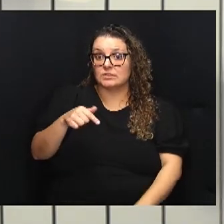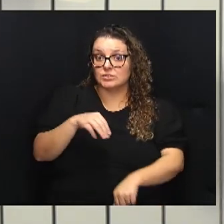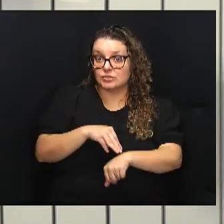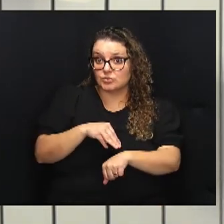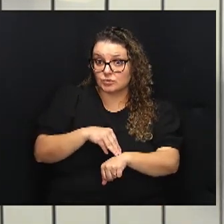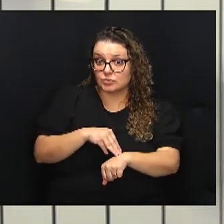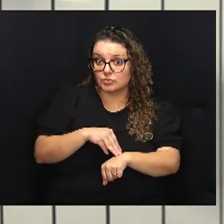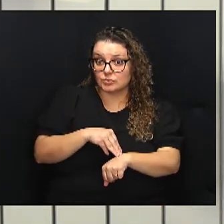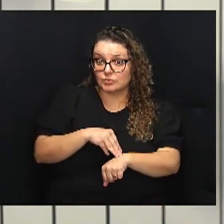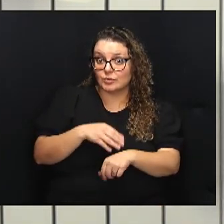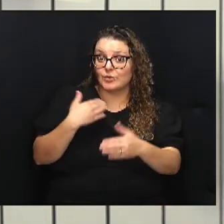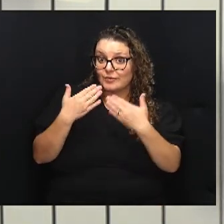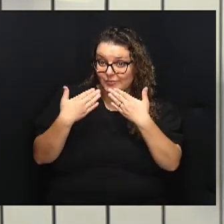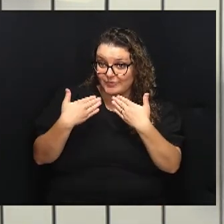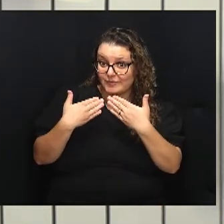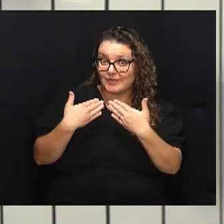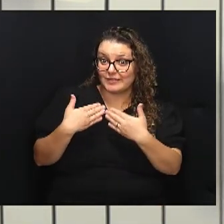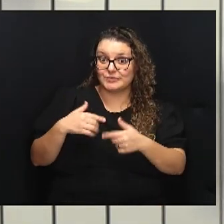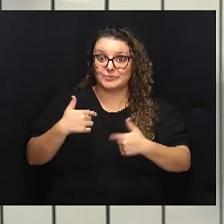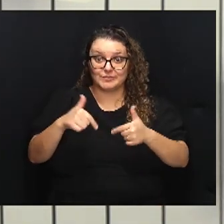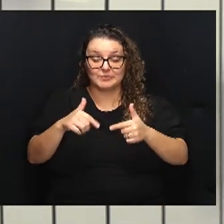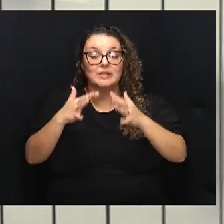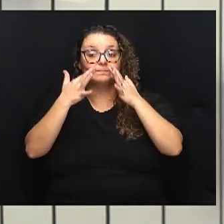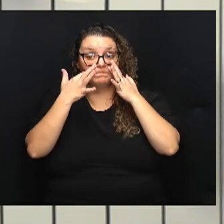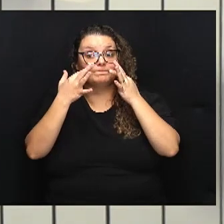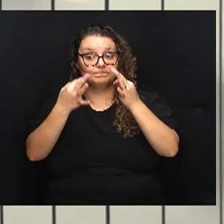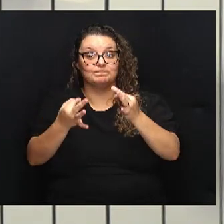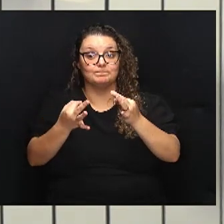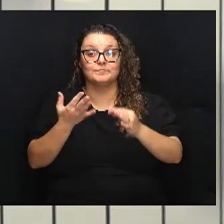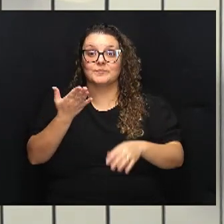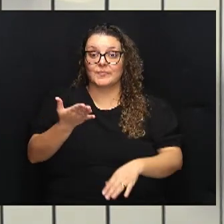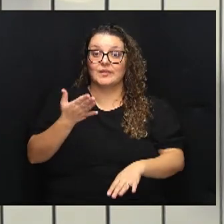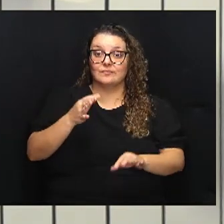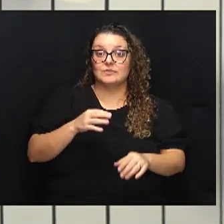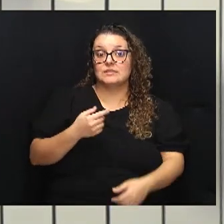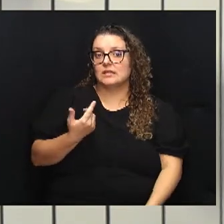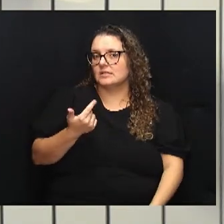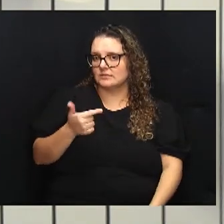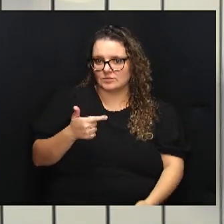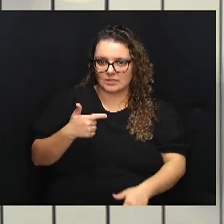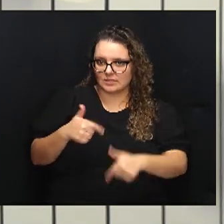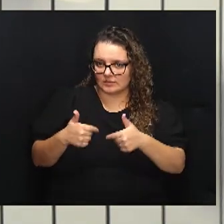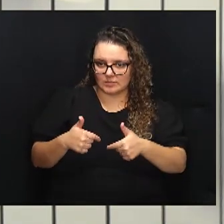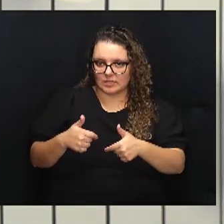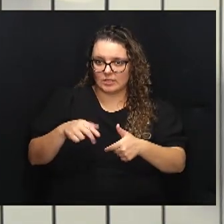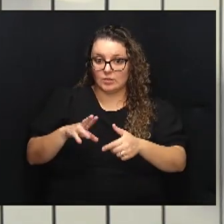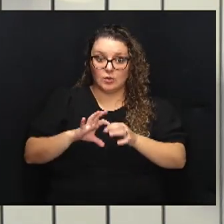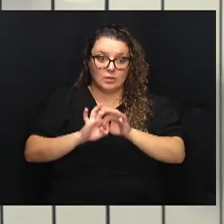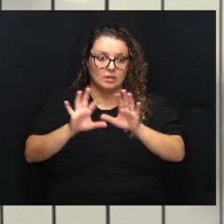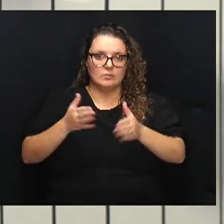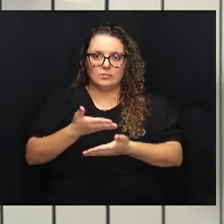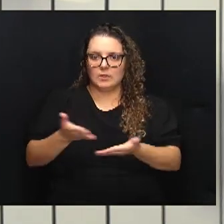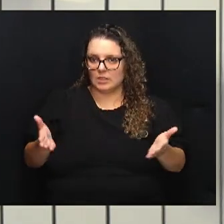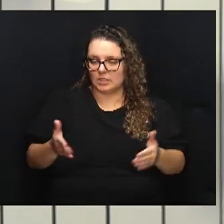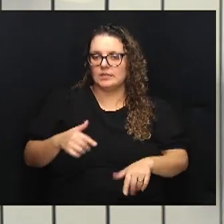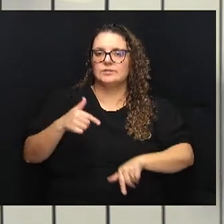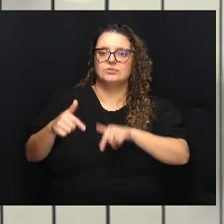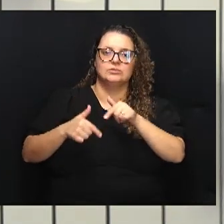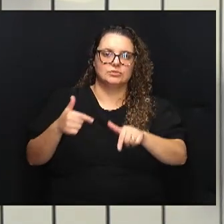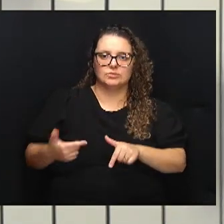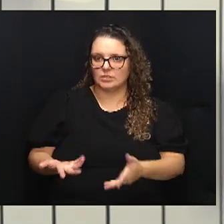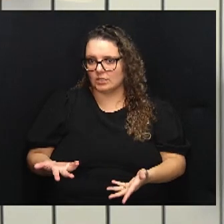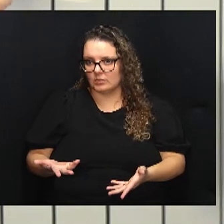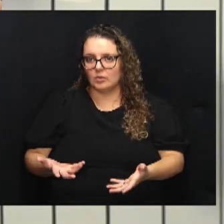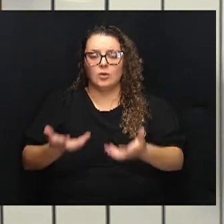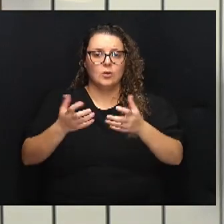12:07. Vamos falar sobre emprego agora. Atenção, hein? Você que está desempregado ou disponível para o mercado de trabalho ou